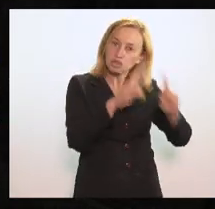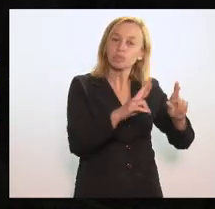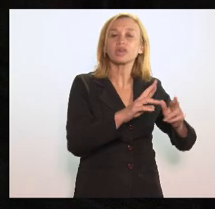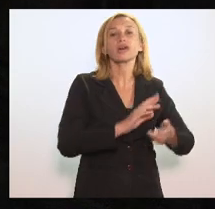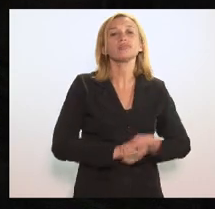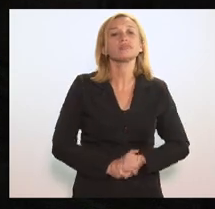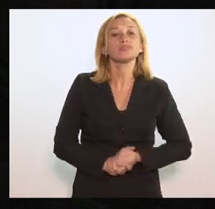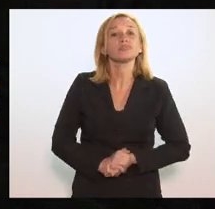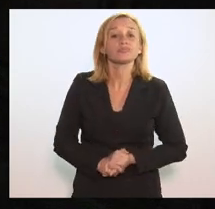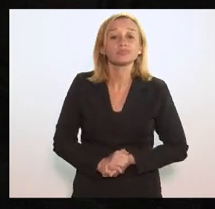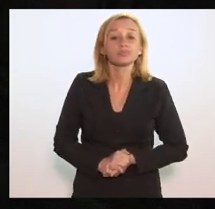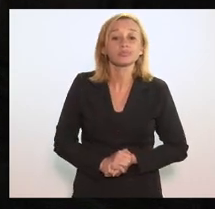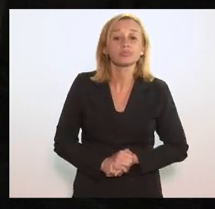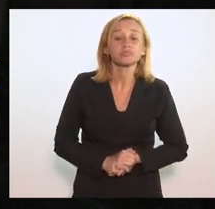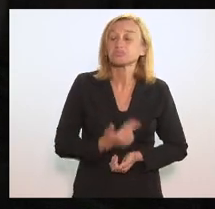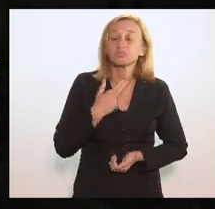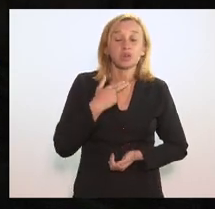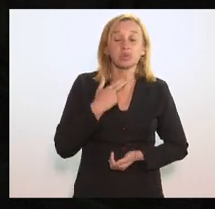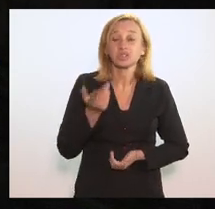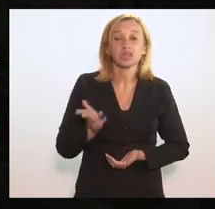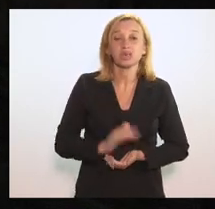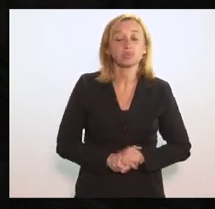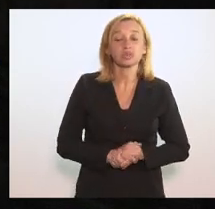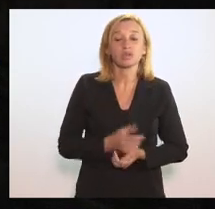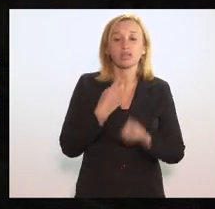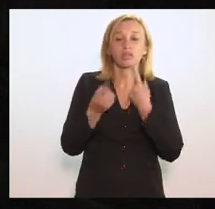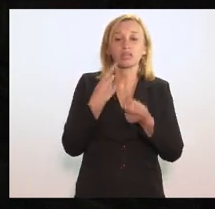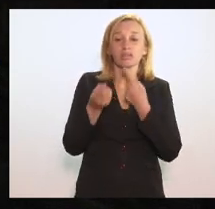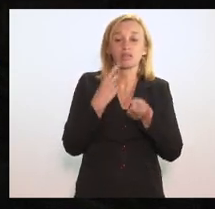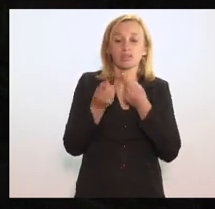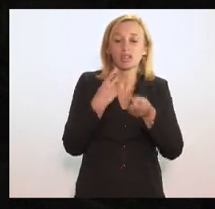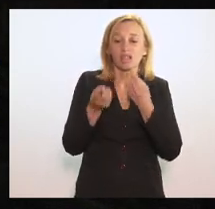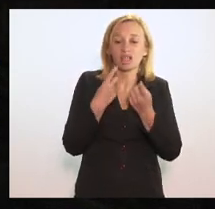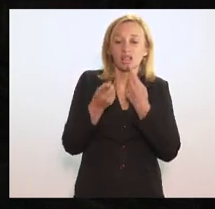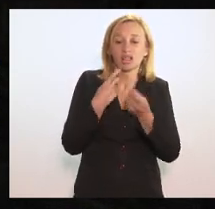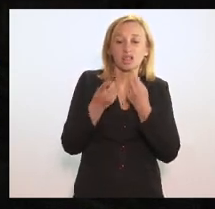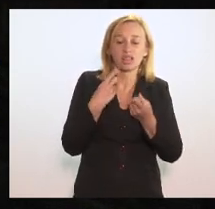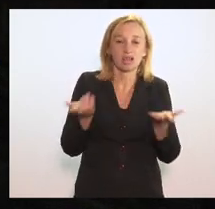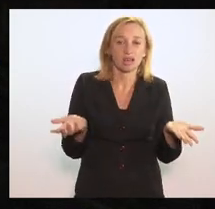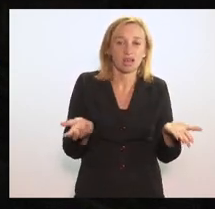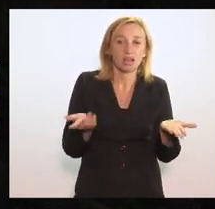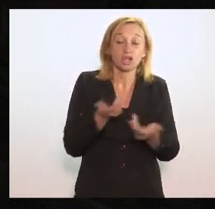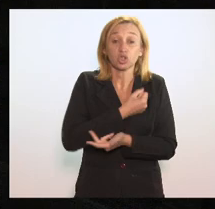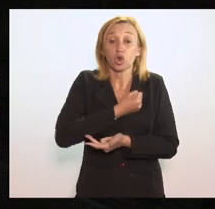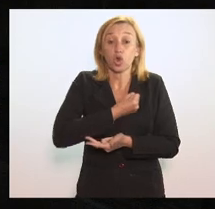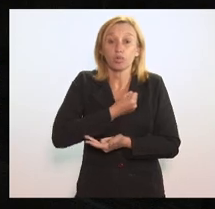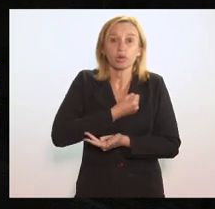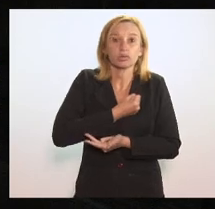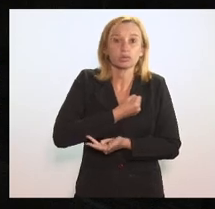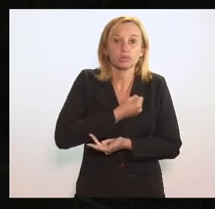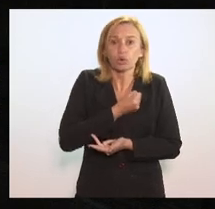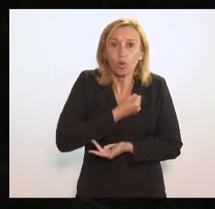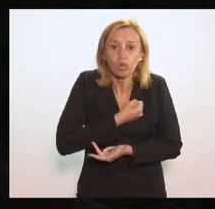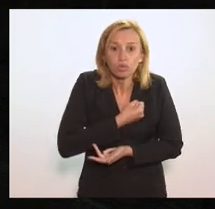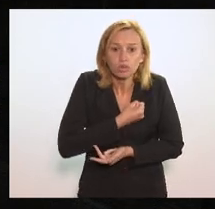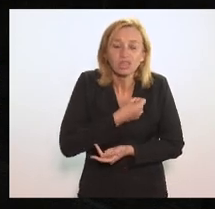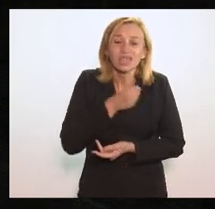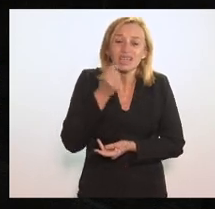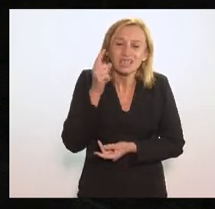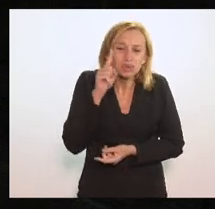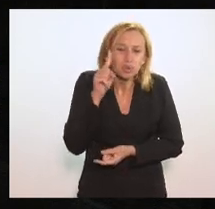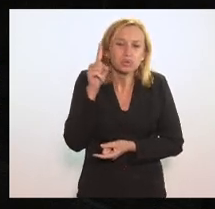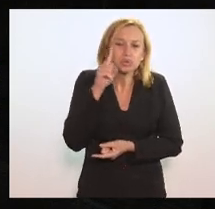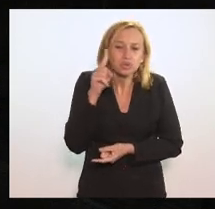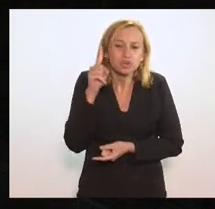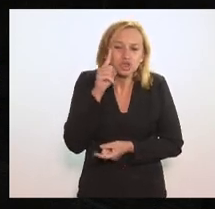decisão. E não podemos mais ficar nesse debate diante de números que a cada dia a